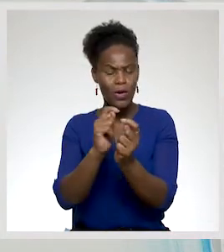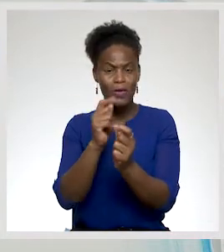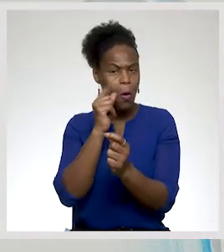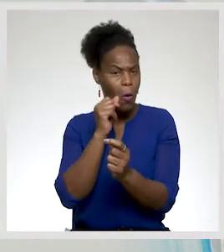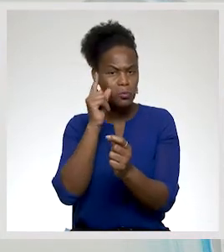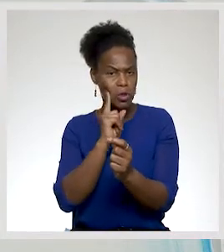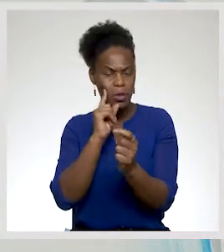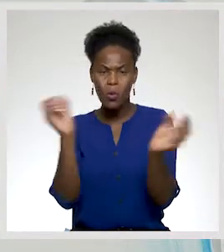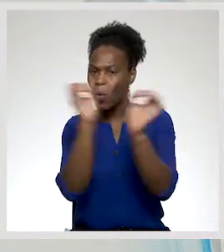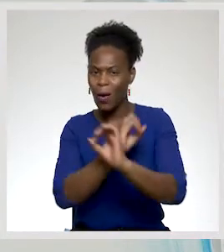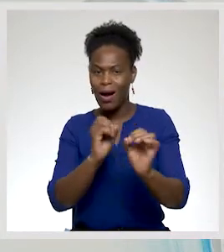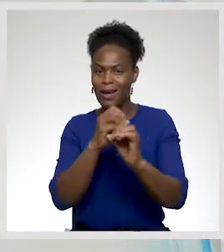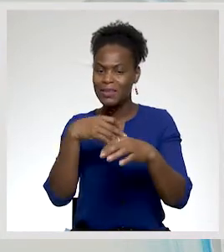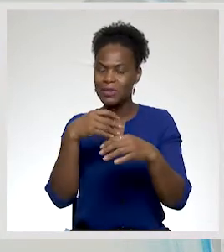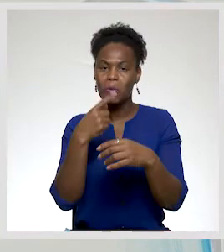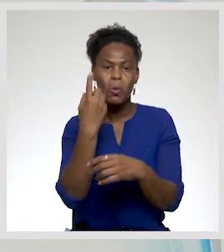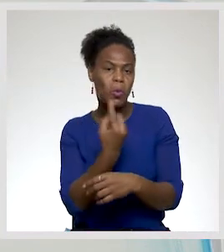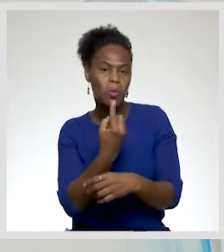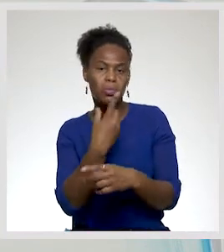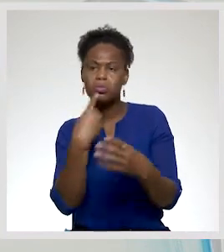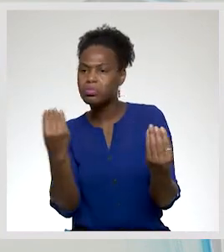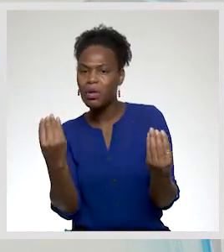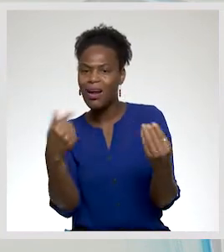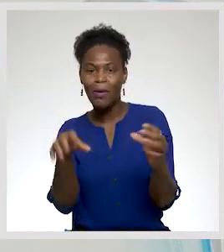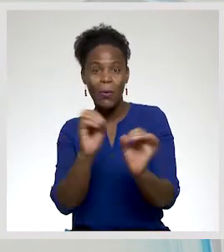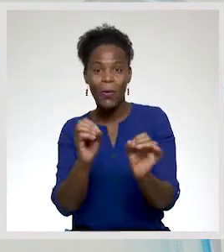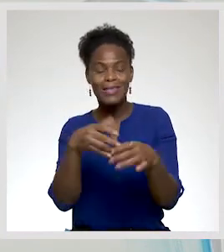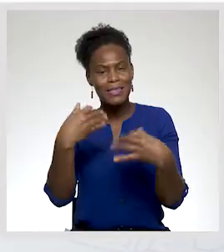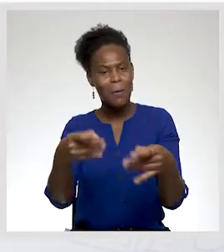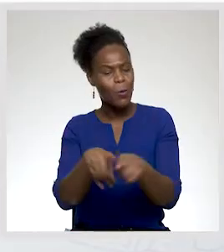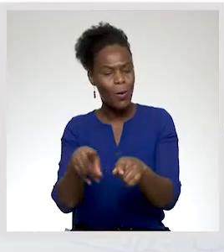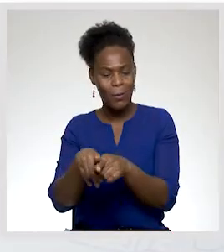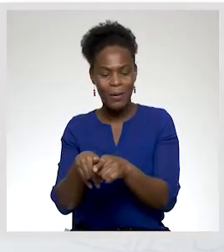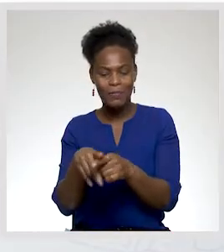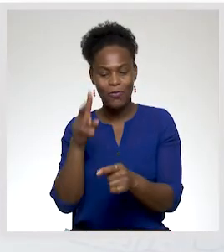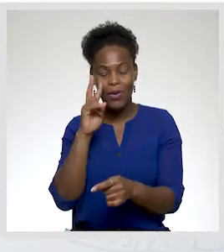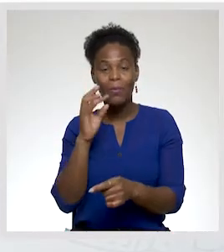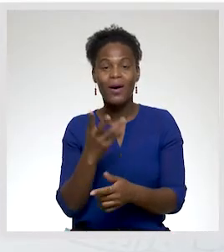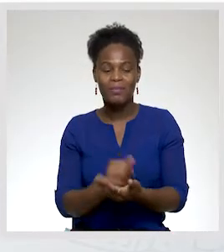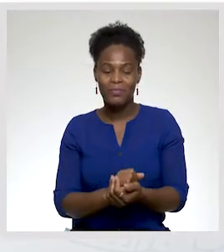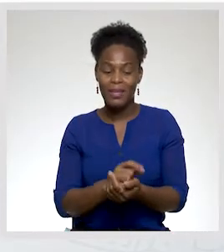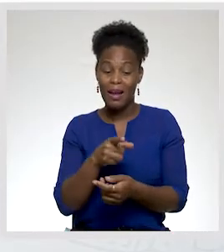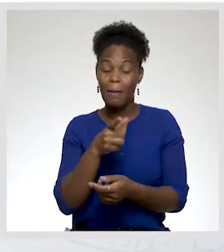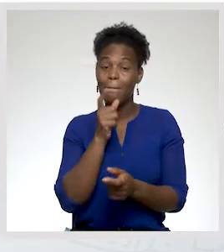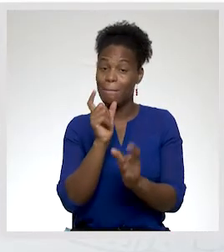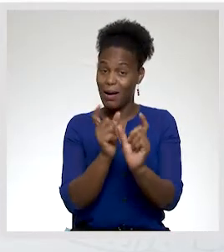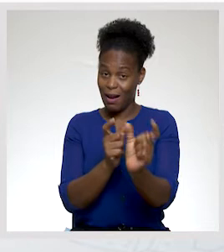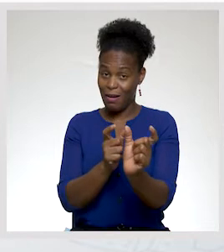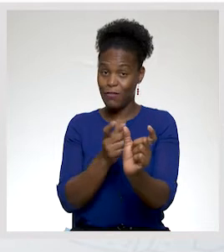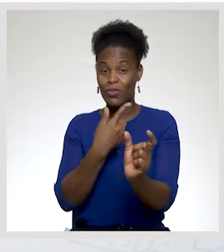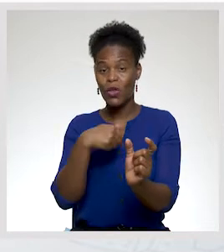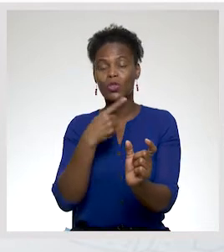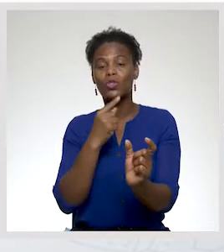tem masculino, não tem feminino, não tem singular, nem plural. Vamos lá ver? A essas